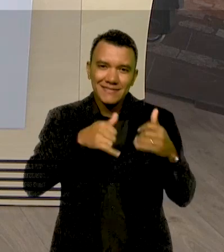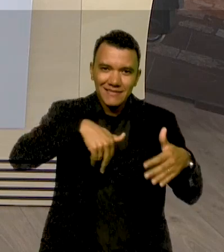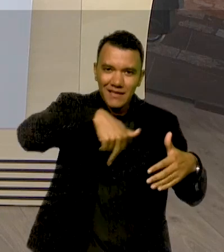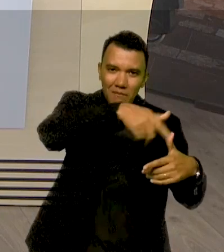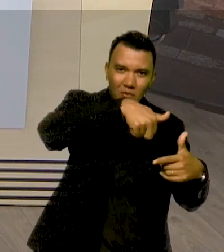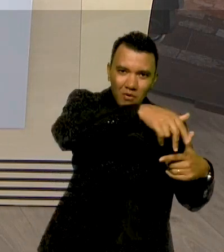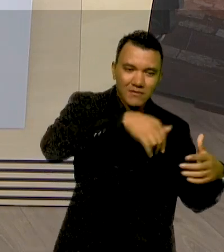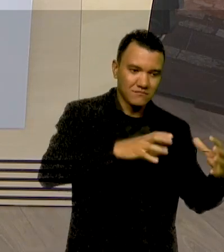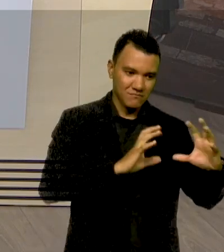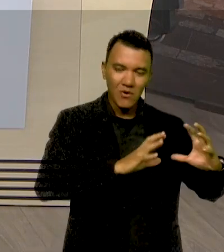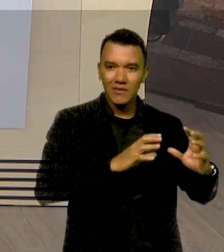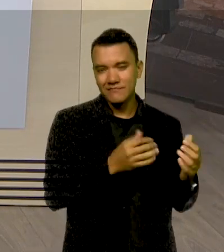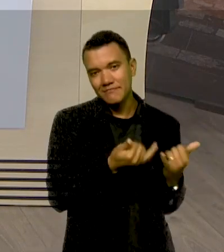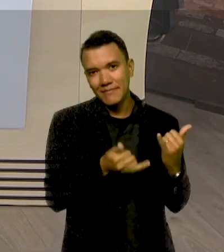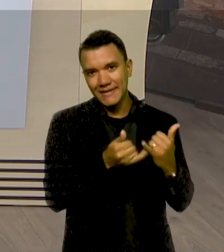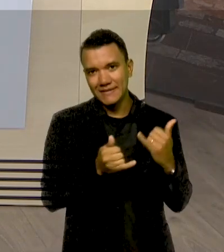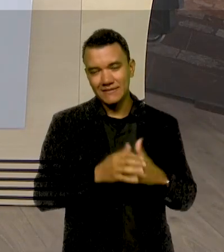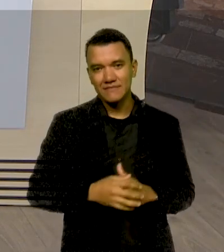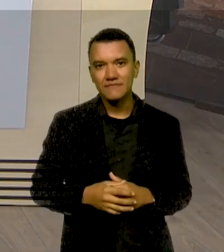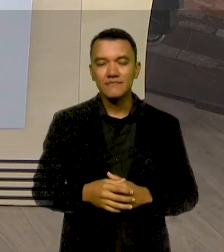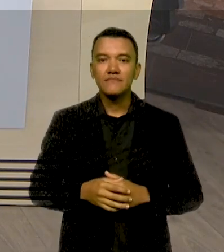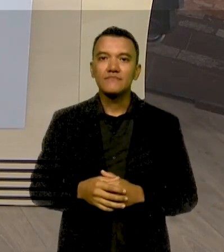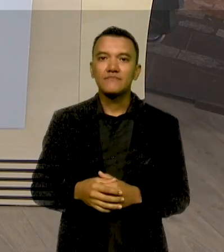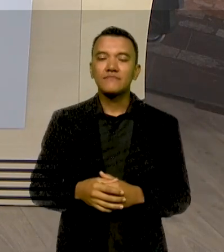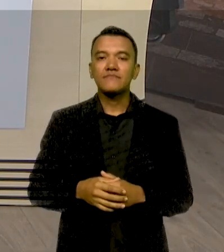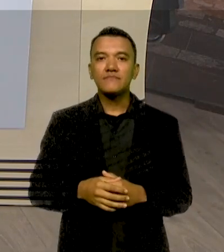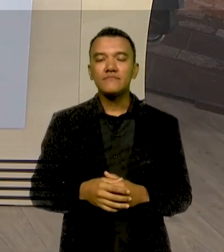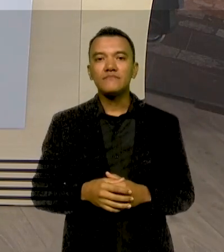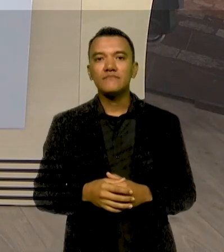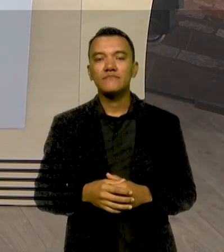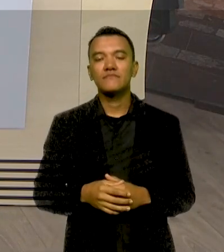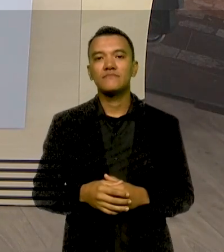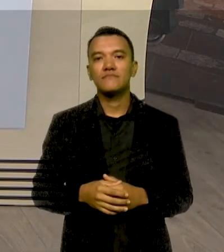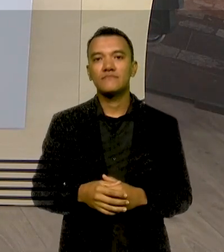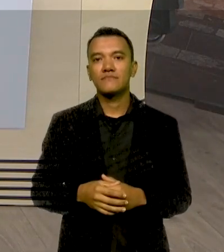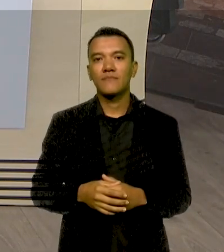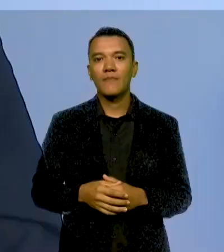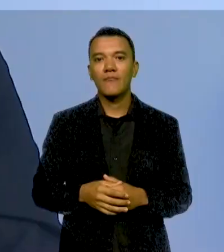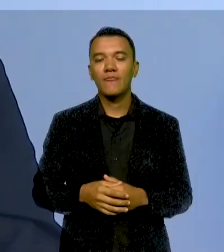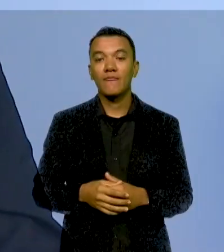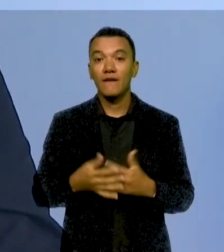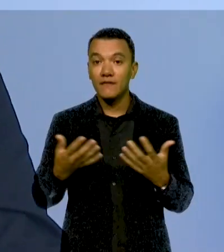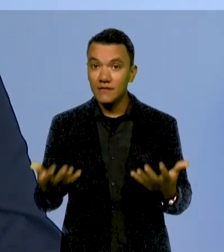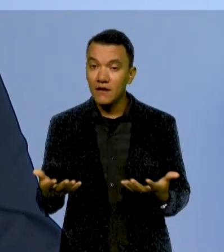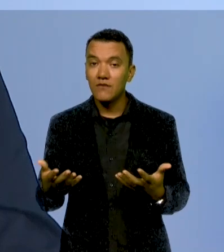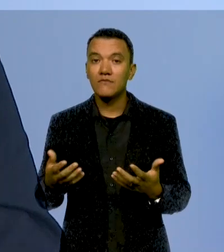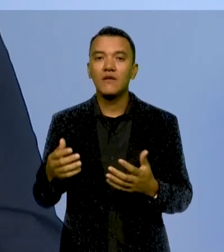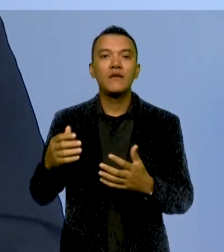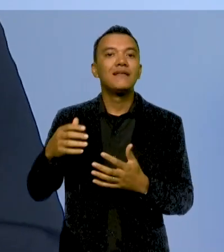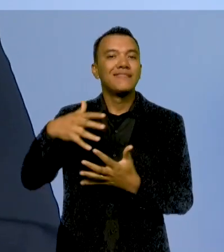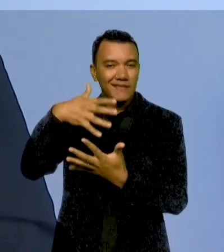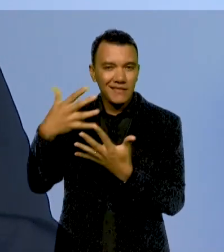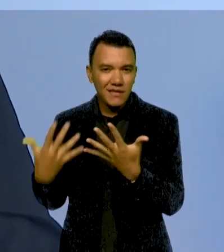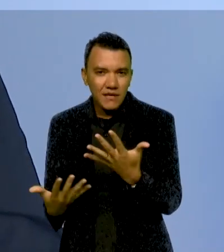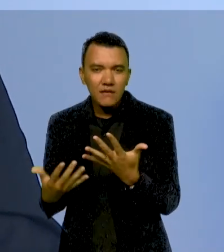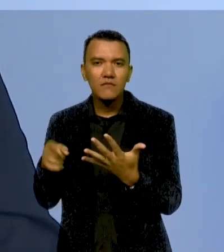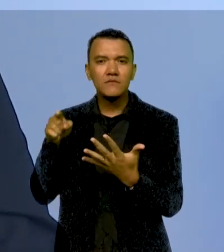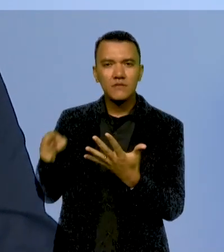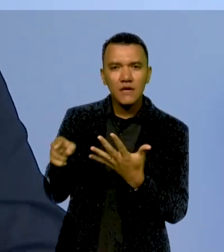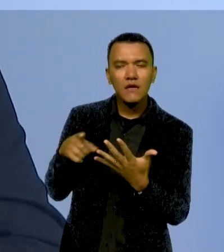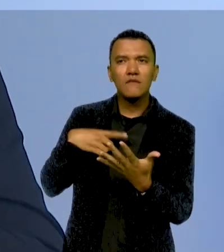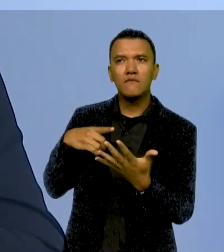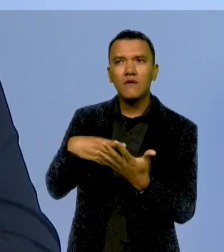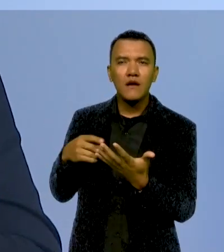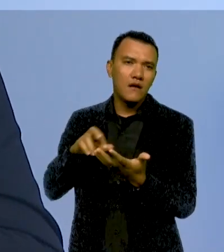movimento dela quando circula ali, né, no meio do campo. E assim vai dentro da estrutura do idioma em várias outras